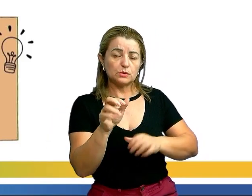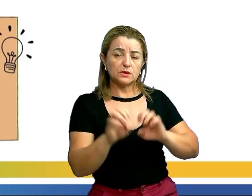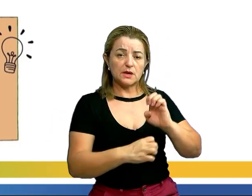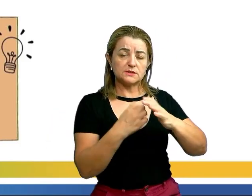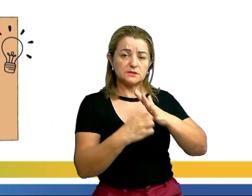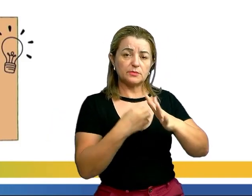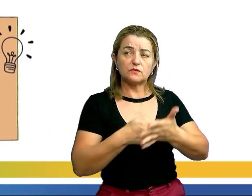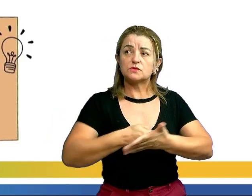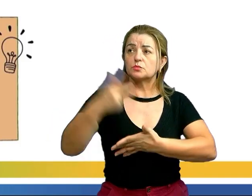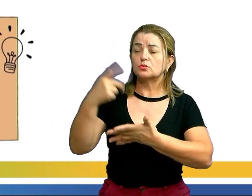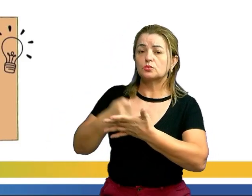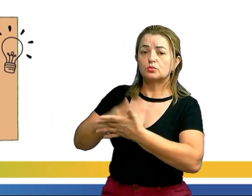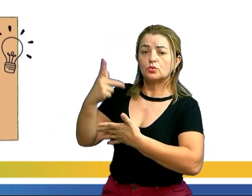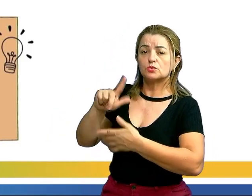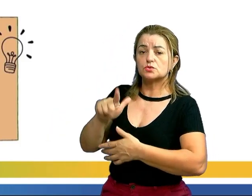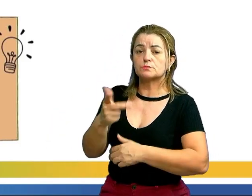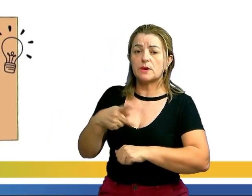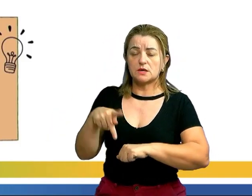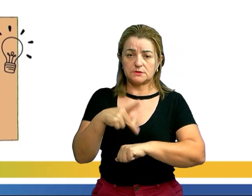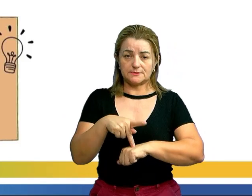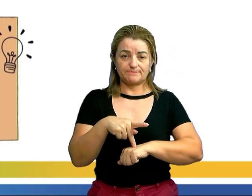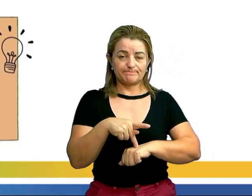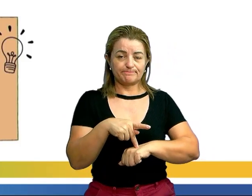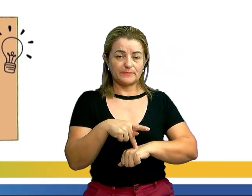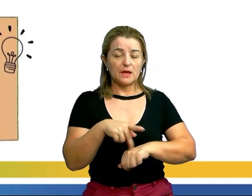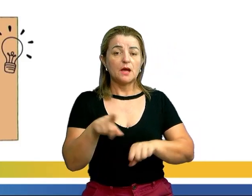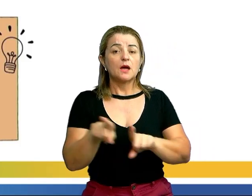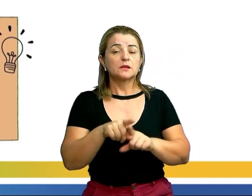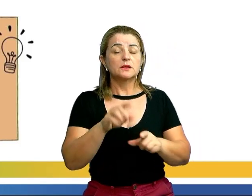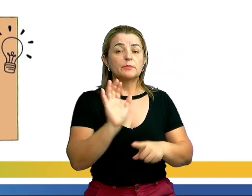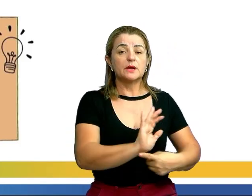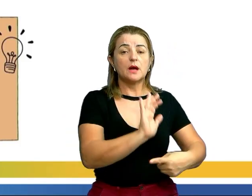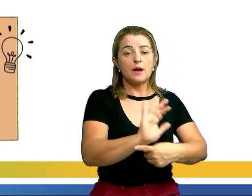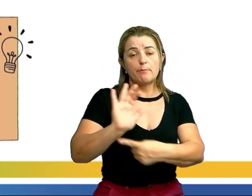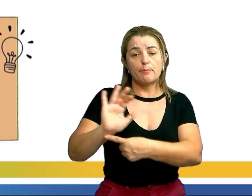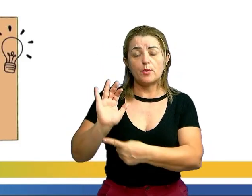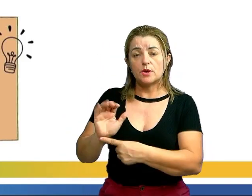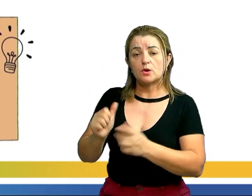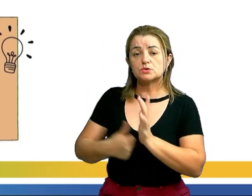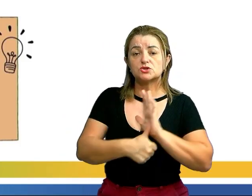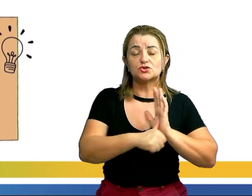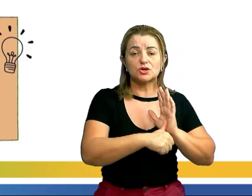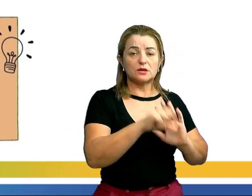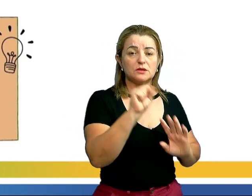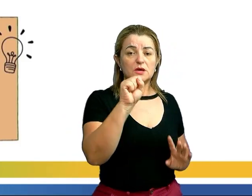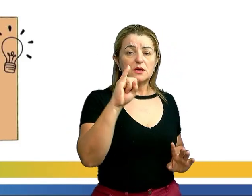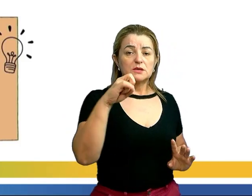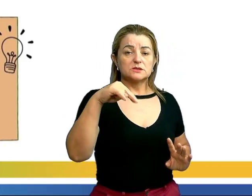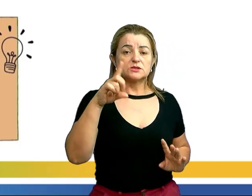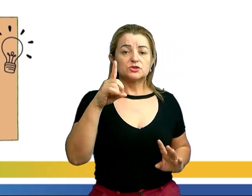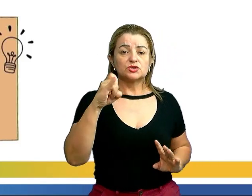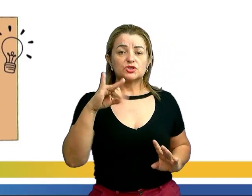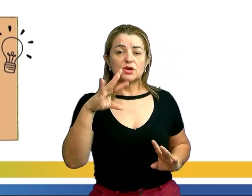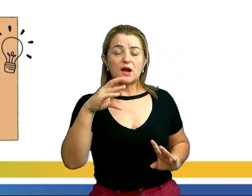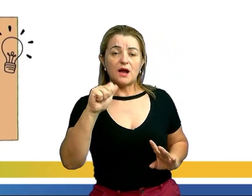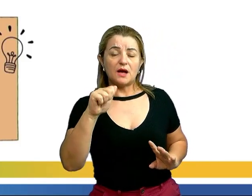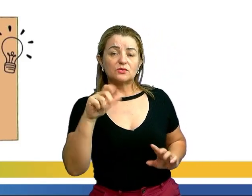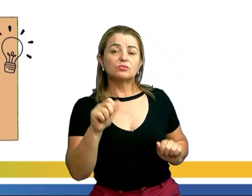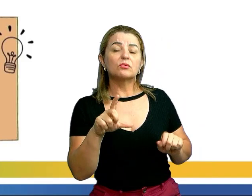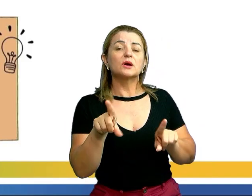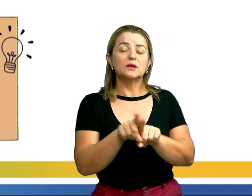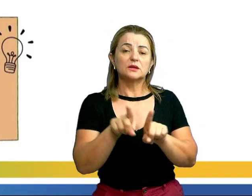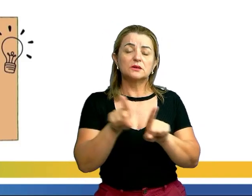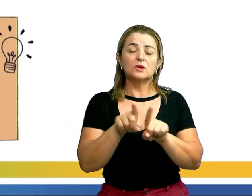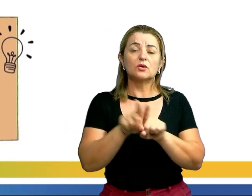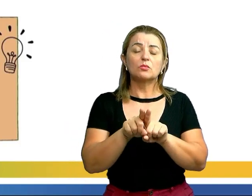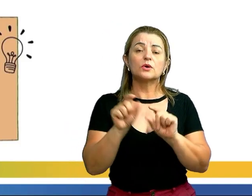começa a desagradar alguns setores e apoiar os sindicatos e tem como principal bandeira, né,